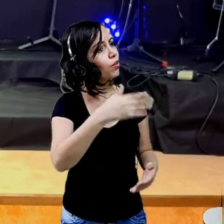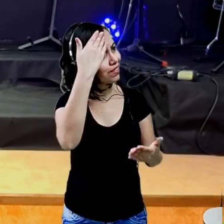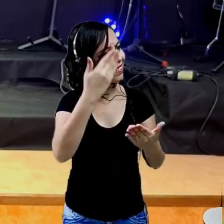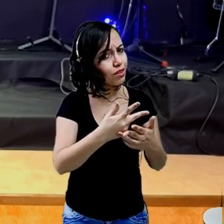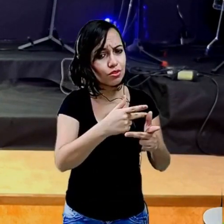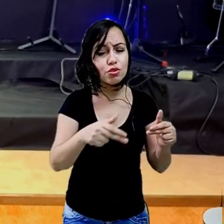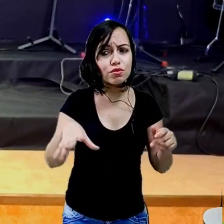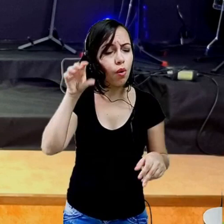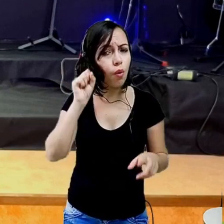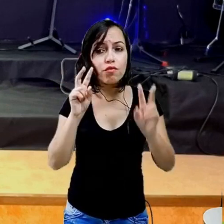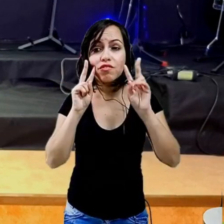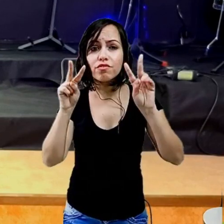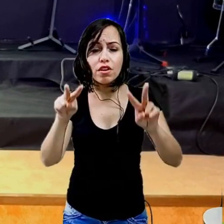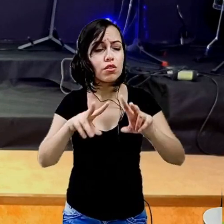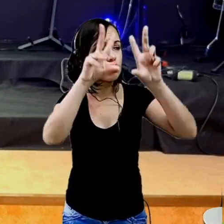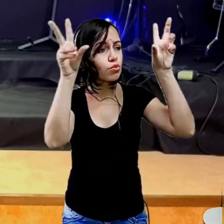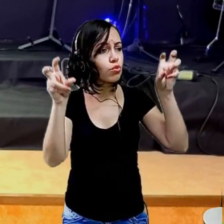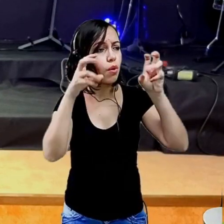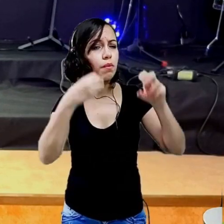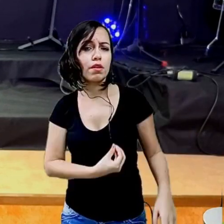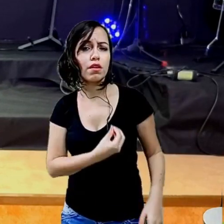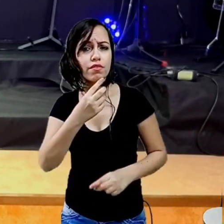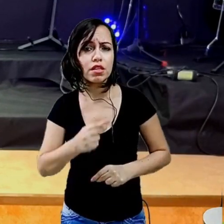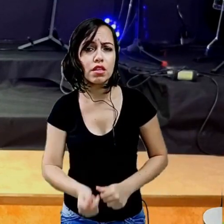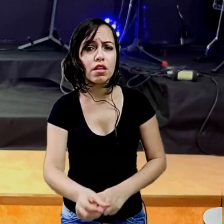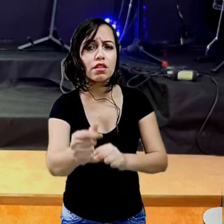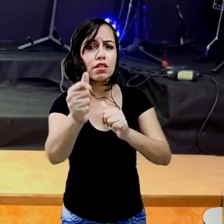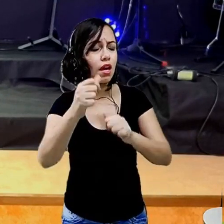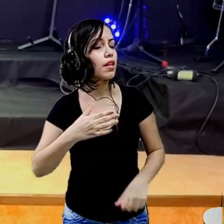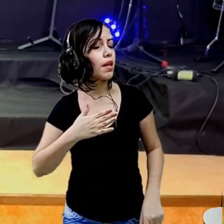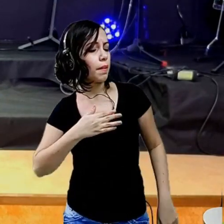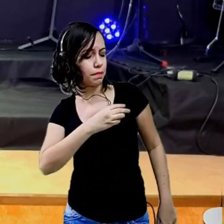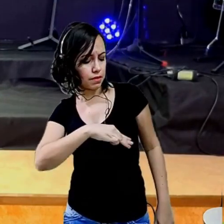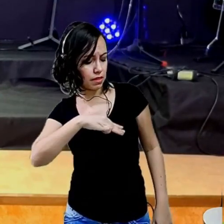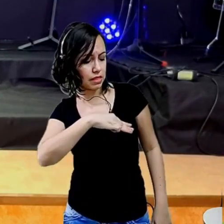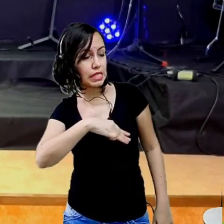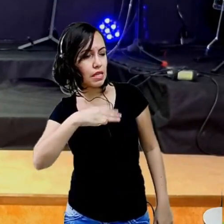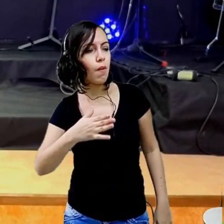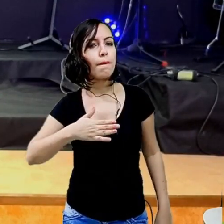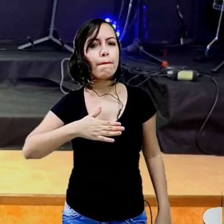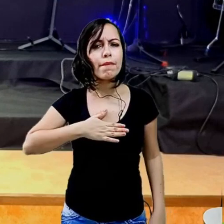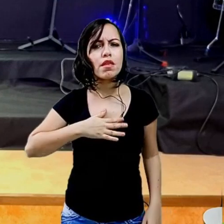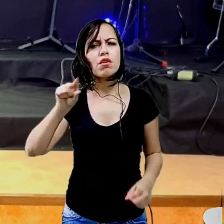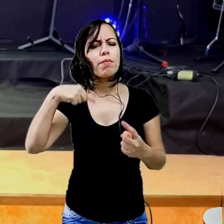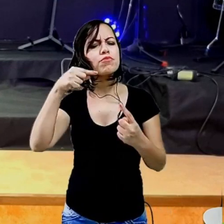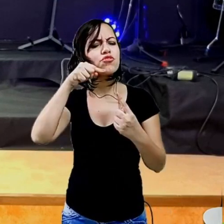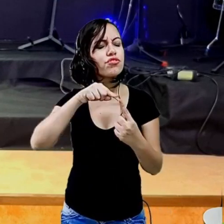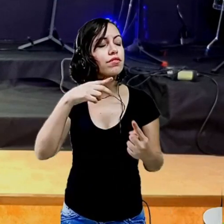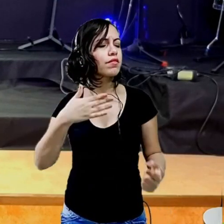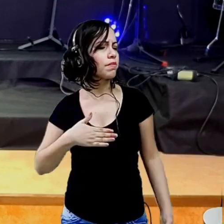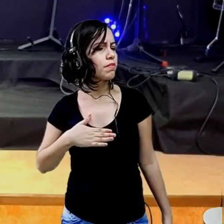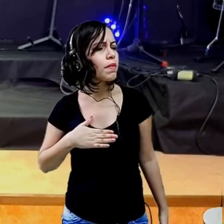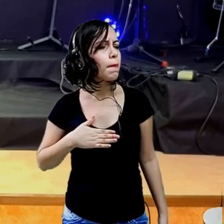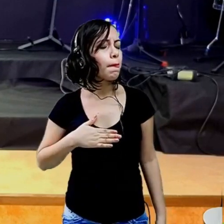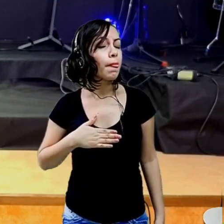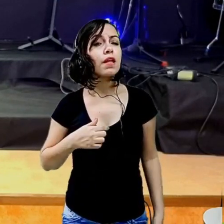ouvido acerca da eternidade, acerca de mim, qual a minha missão, qual o meu propósito como o Filho